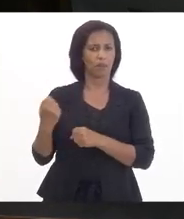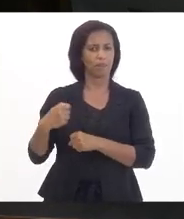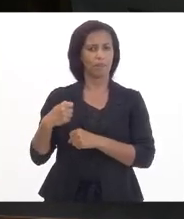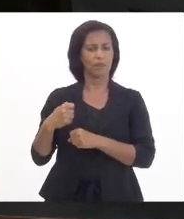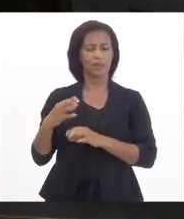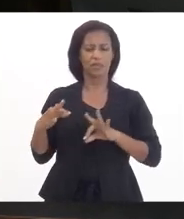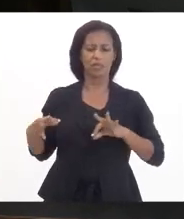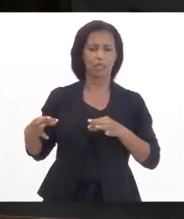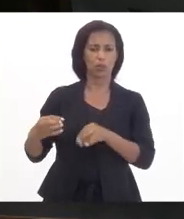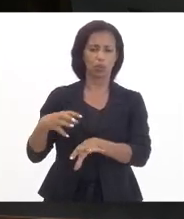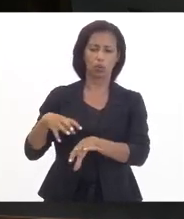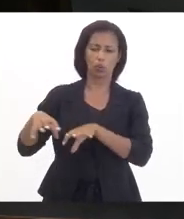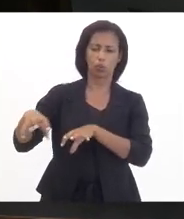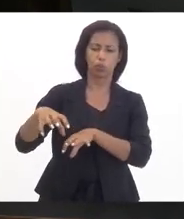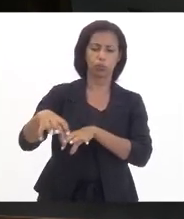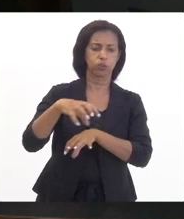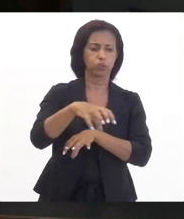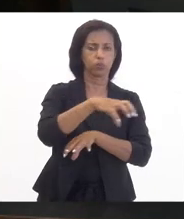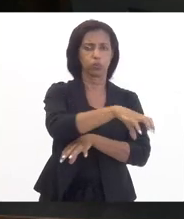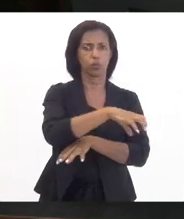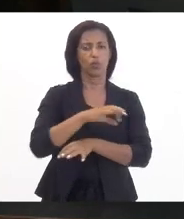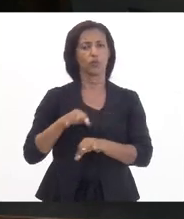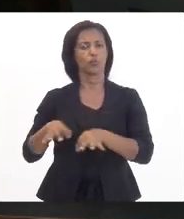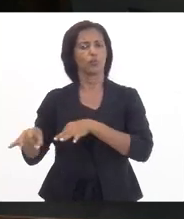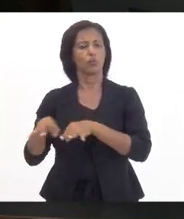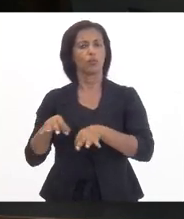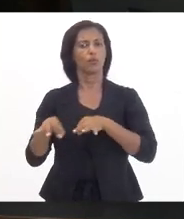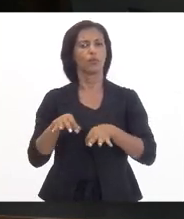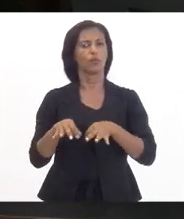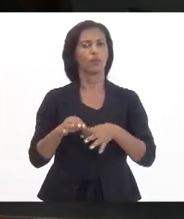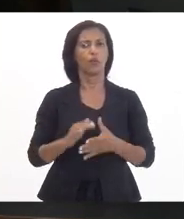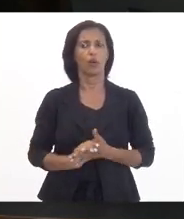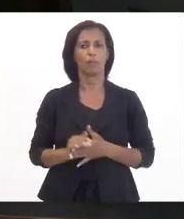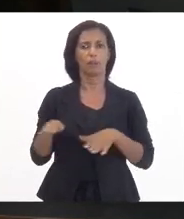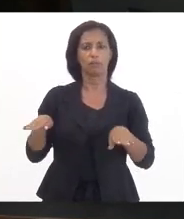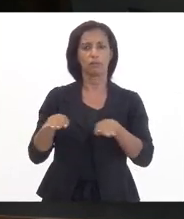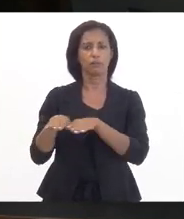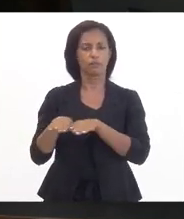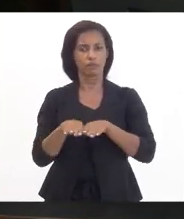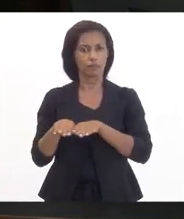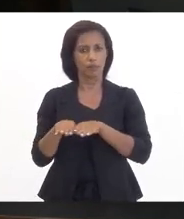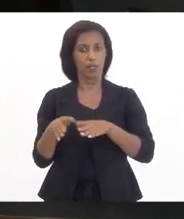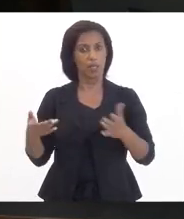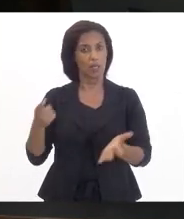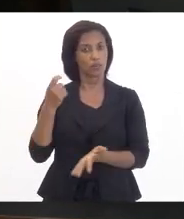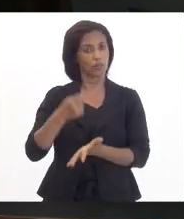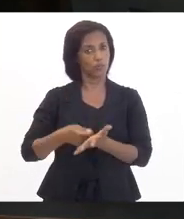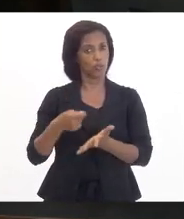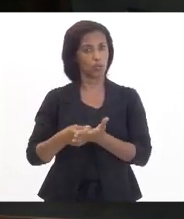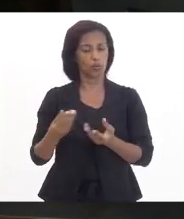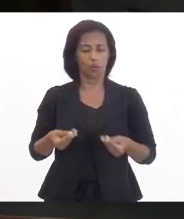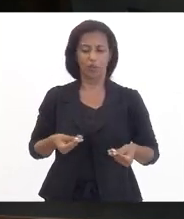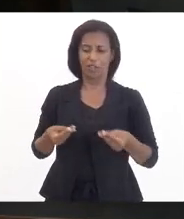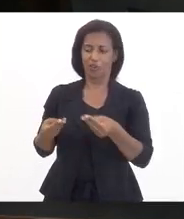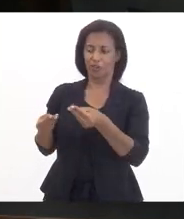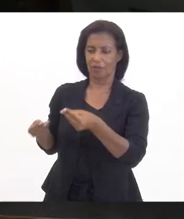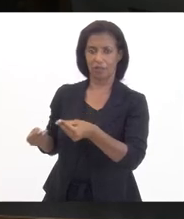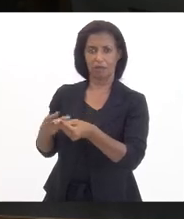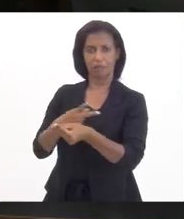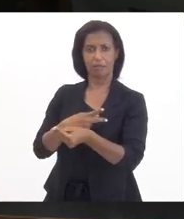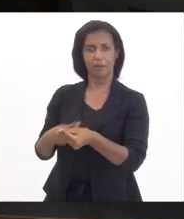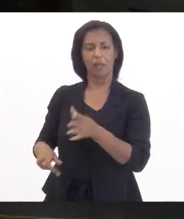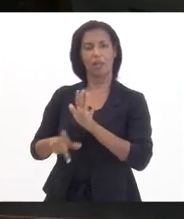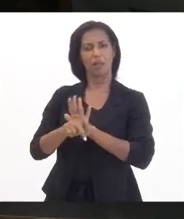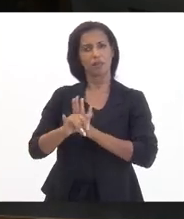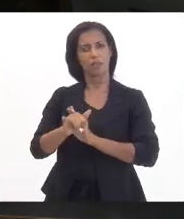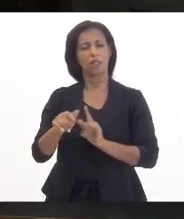todas as escalas, de uma forma equânime, e é isso que a gente luta. E eu queria te entregar, presidente, essa